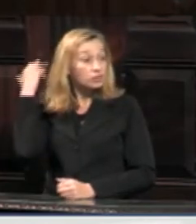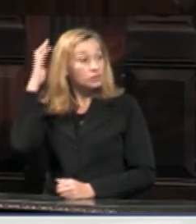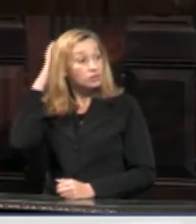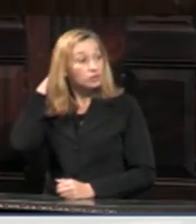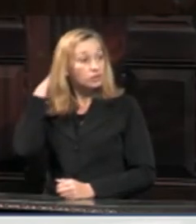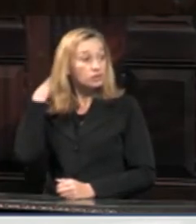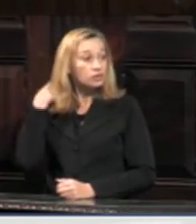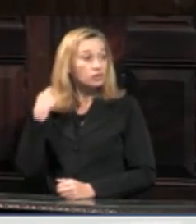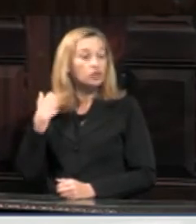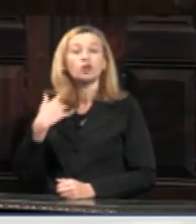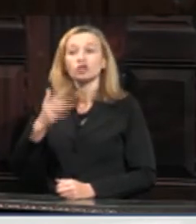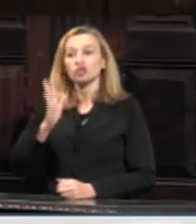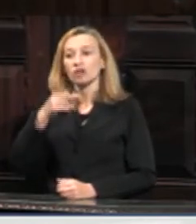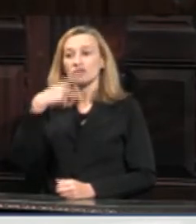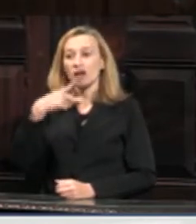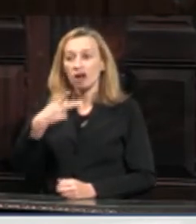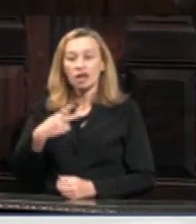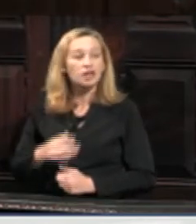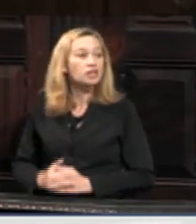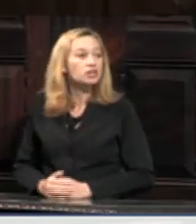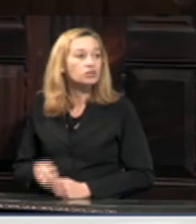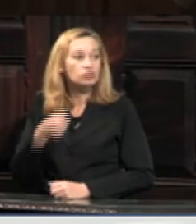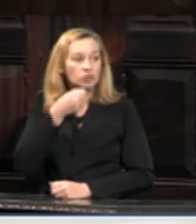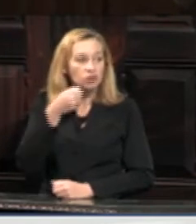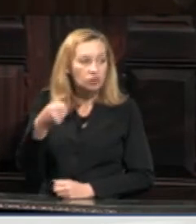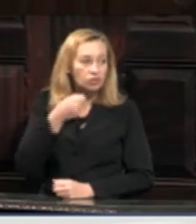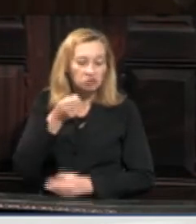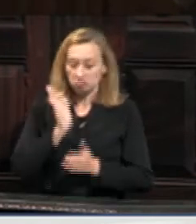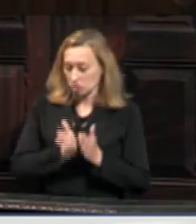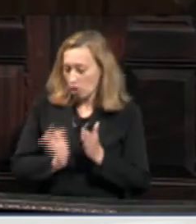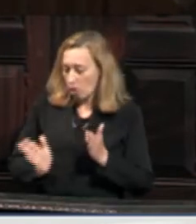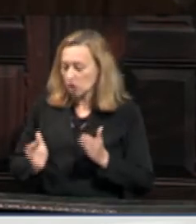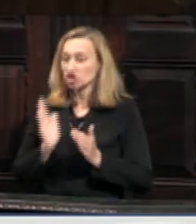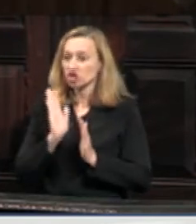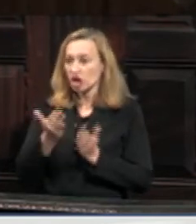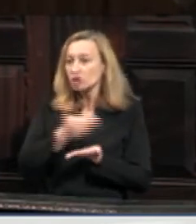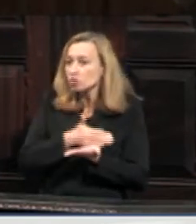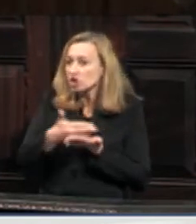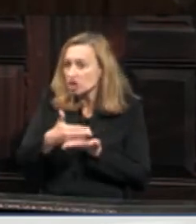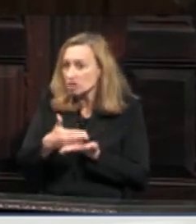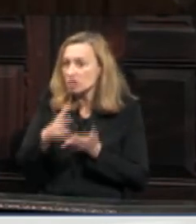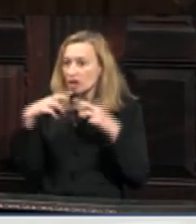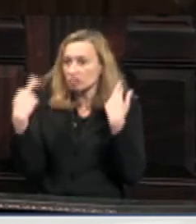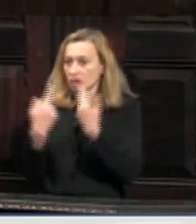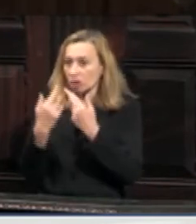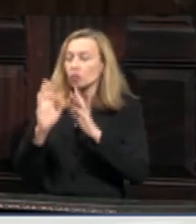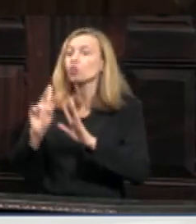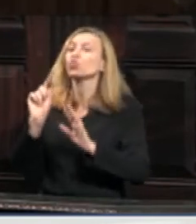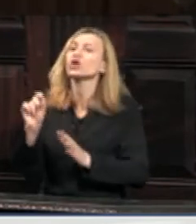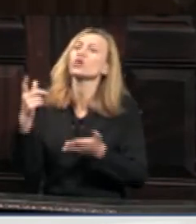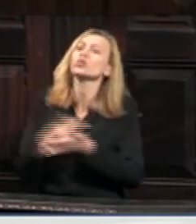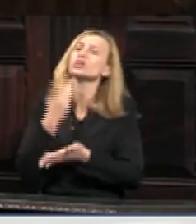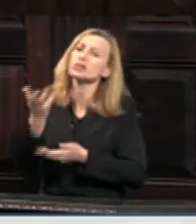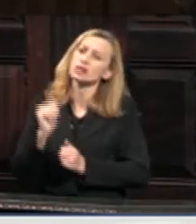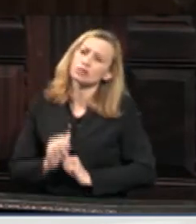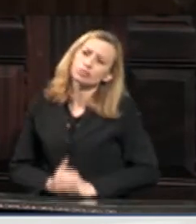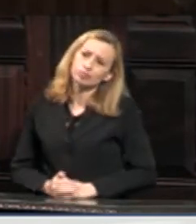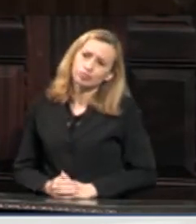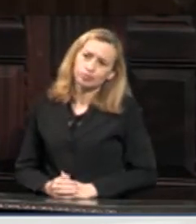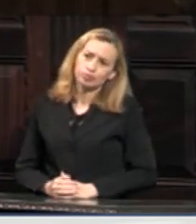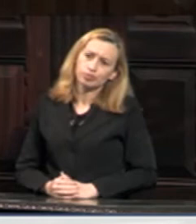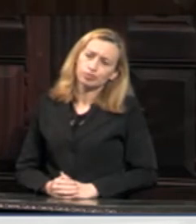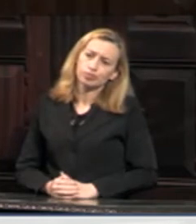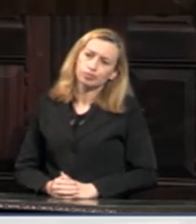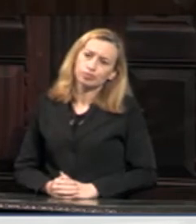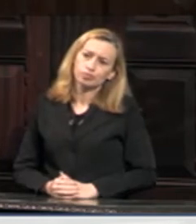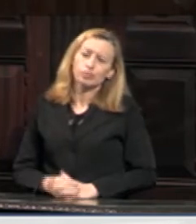ao microfone de à parte, na questão de ordem, logo no início da sessão. O que aconteceu na Faculdade de